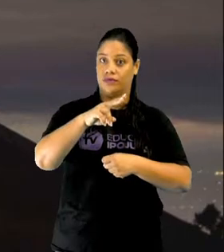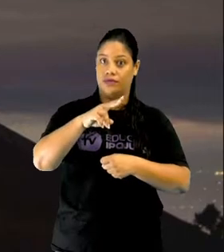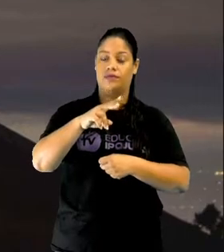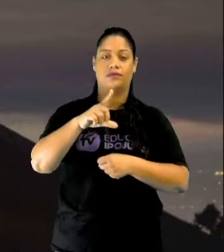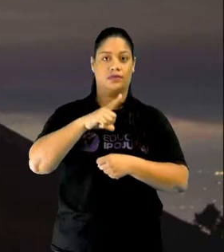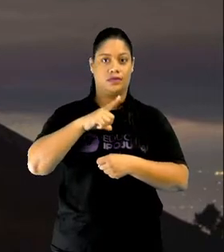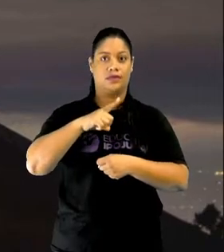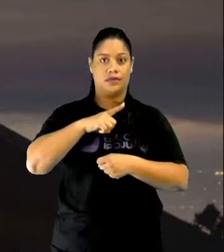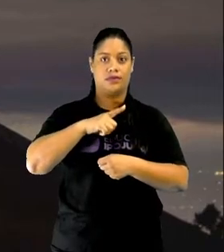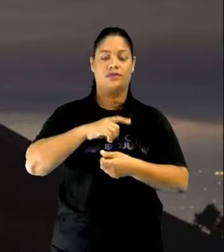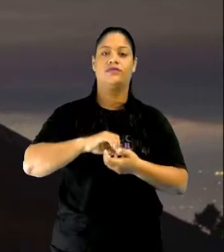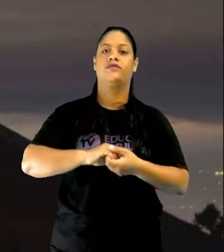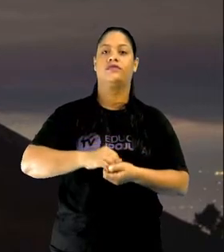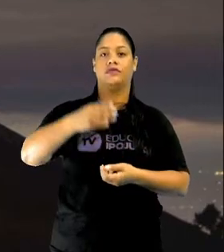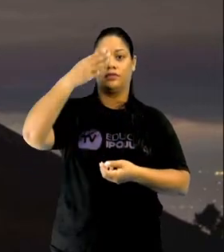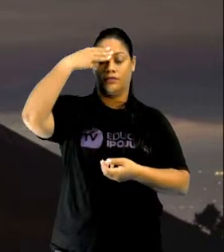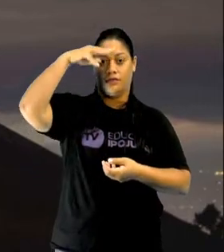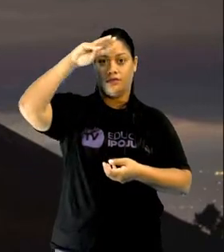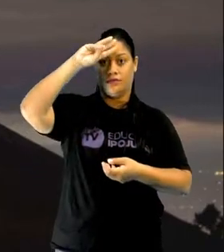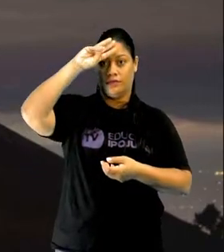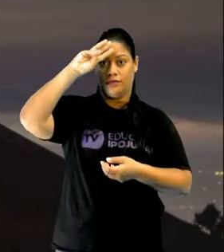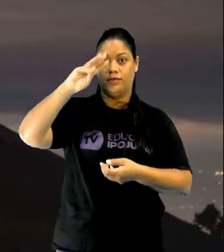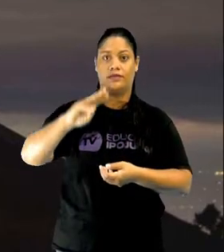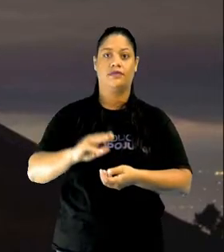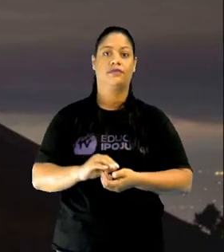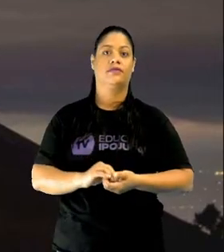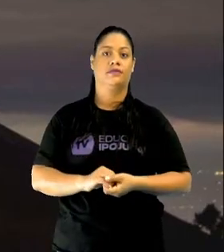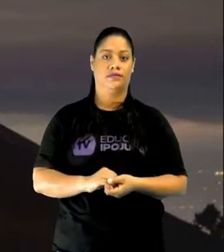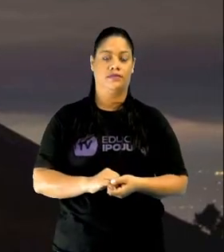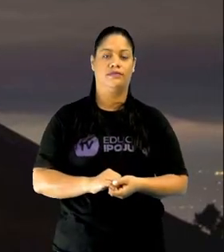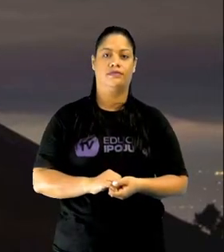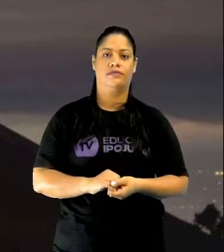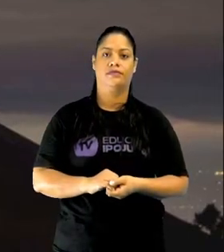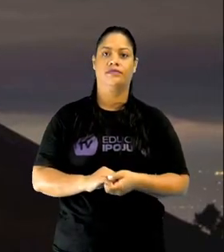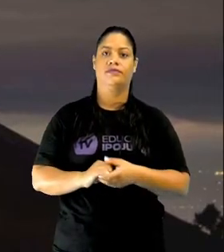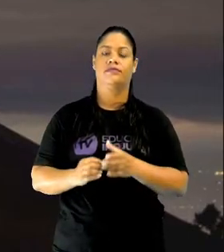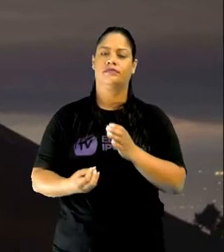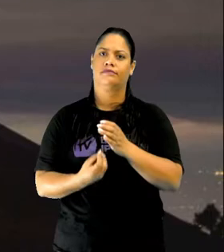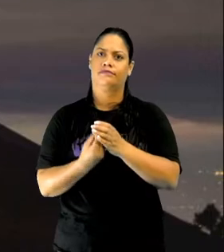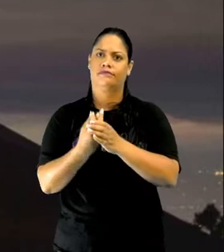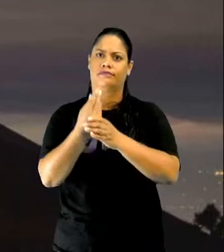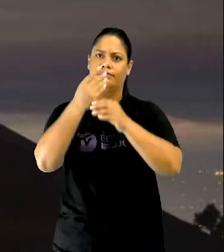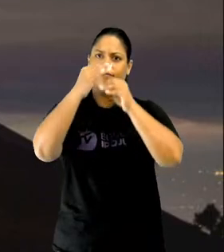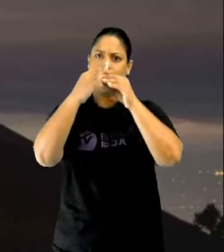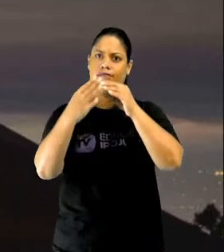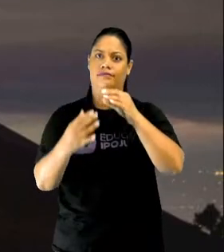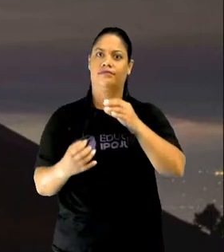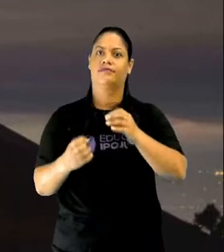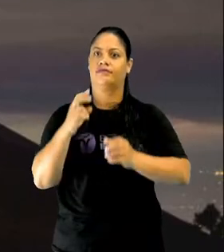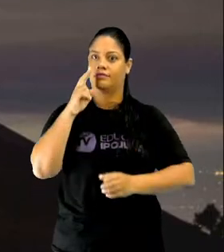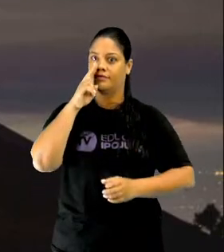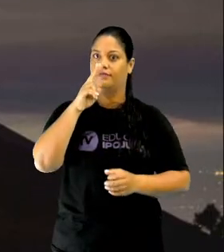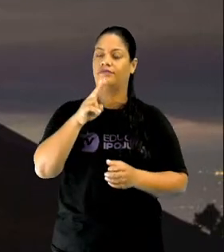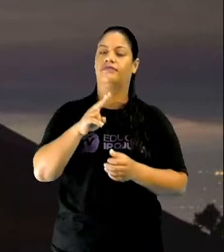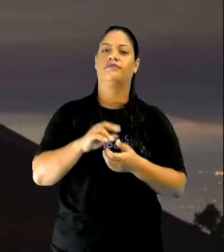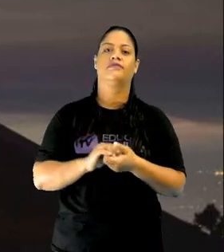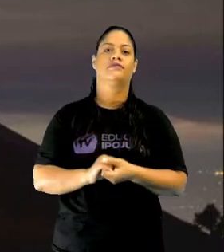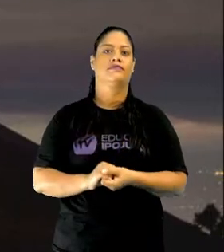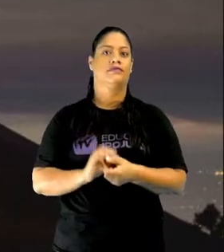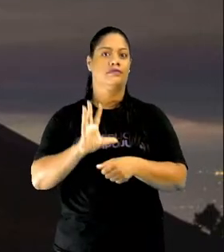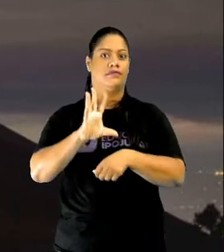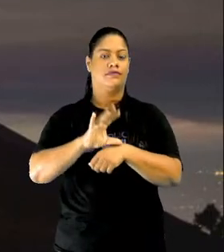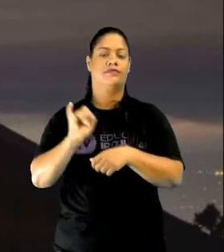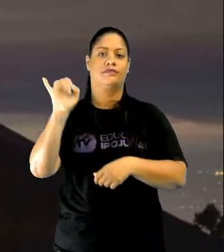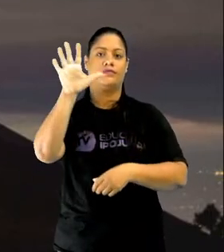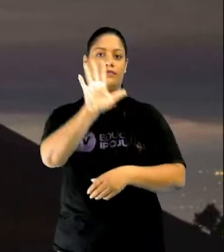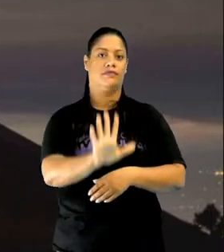Haiti, por exemplo, que faz parte da América Central, e o vulcanismo bem ativo. Eu trouxe aqui para vocês um